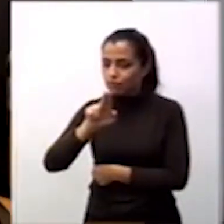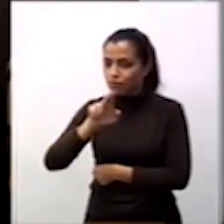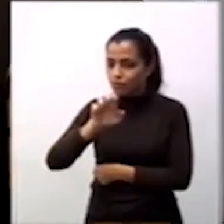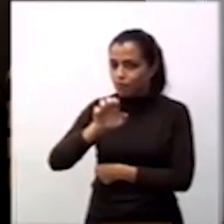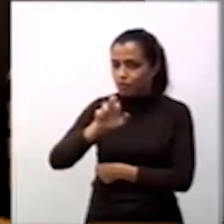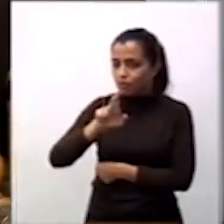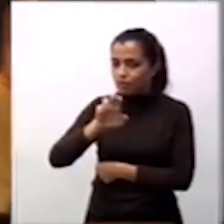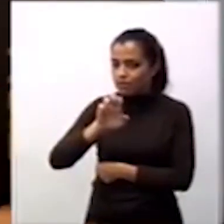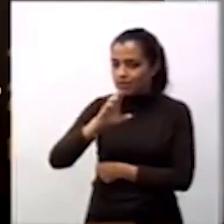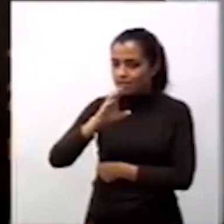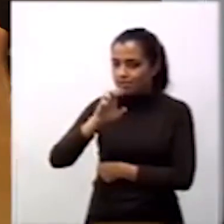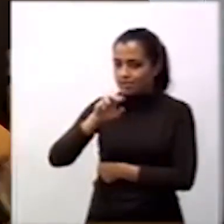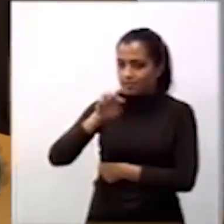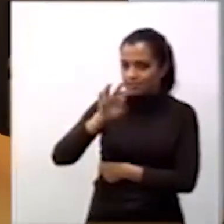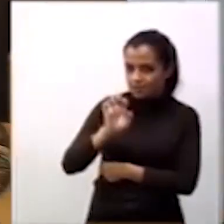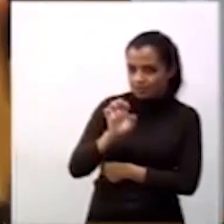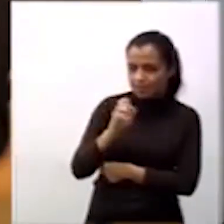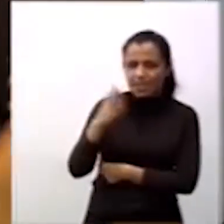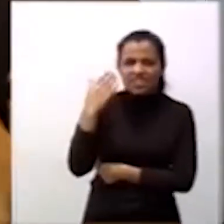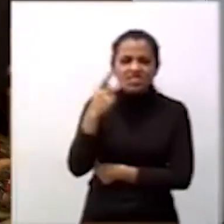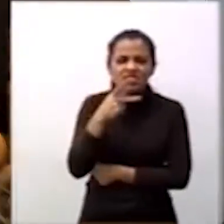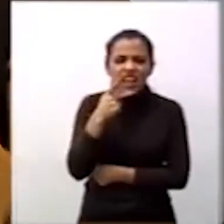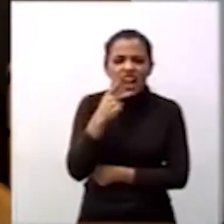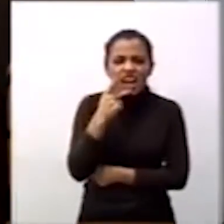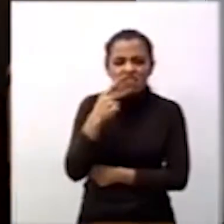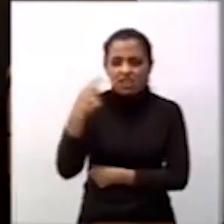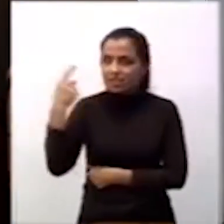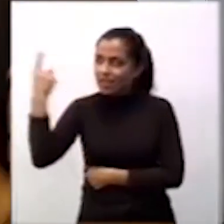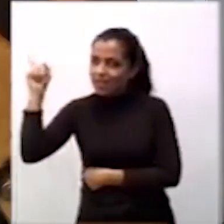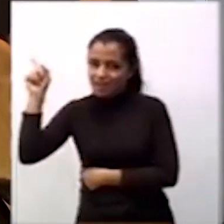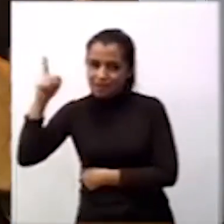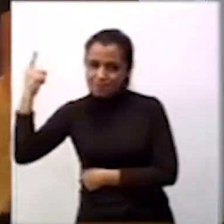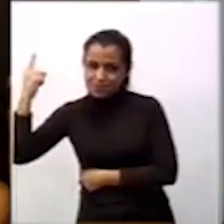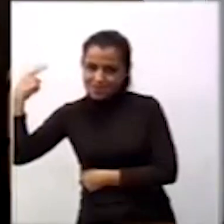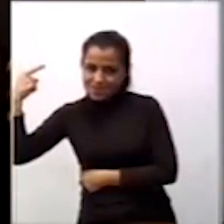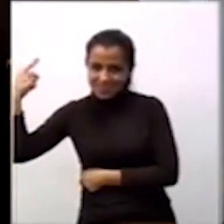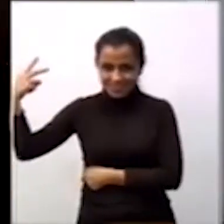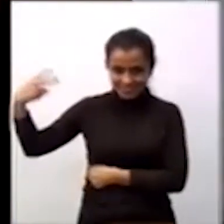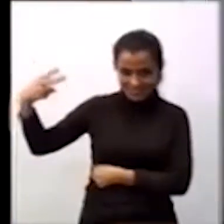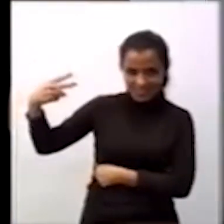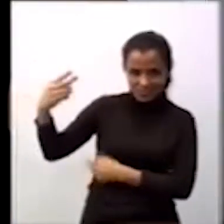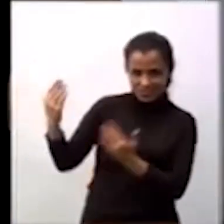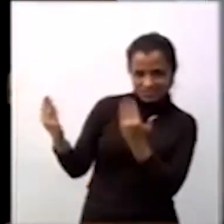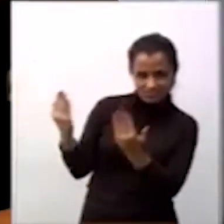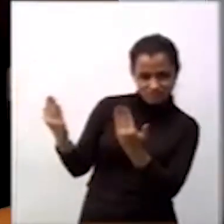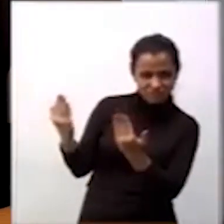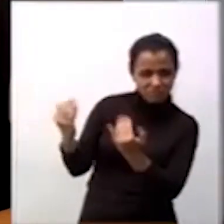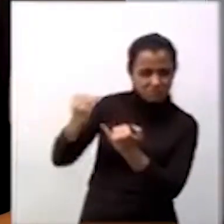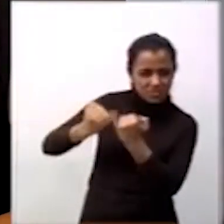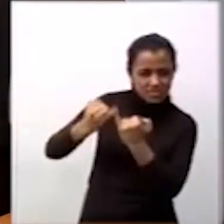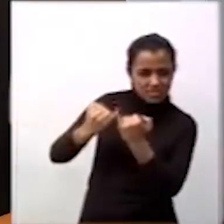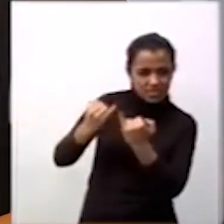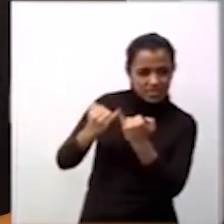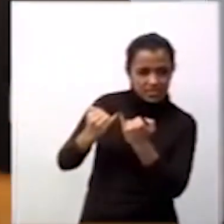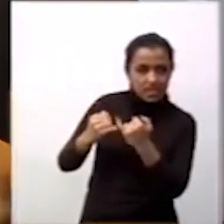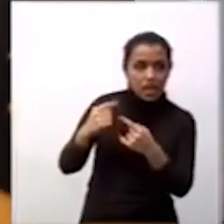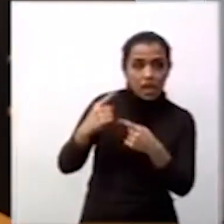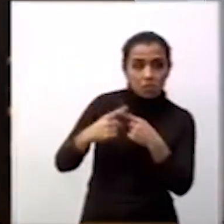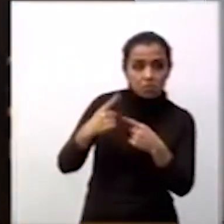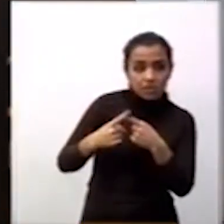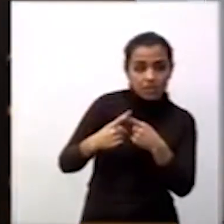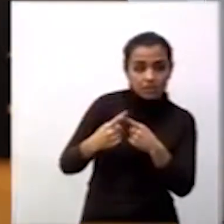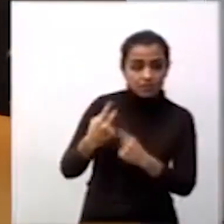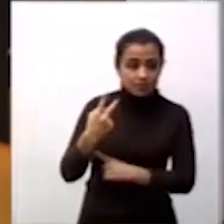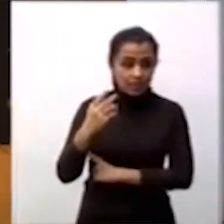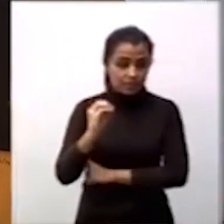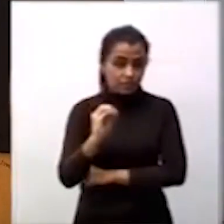Dizia que ela equivalia a 4 ou 5 lâmpadas incandescentes. Por quê? Porque o rendimento dela era de 20%. Ou